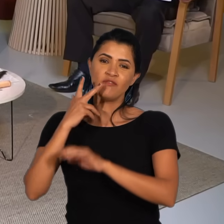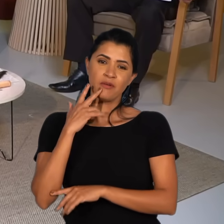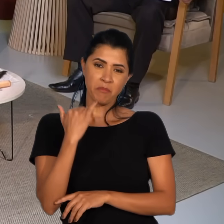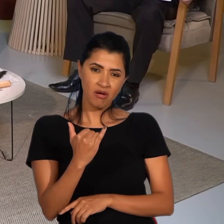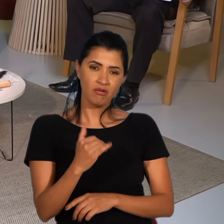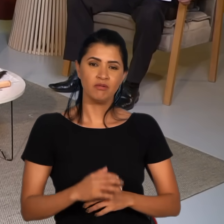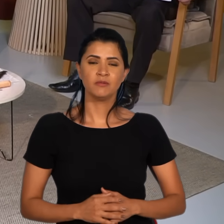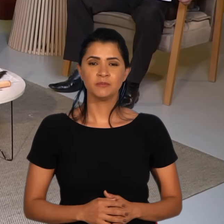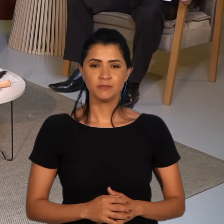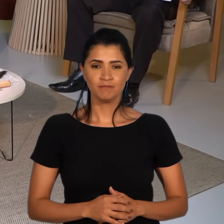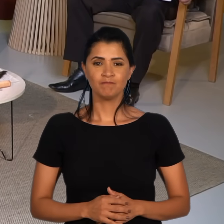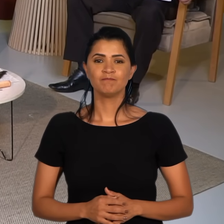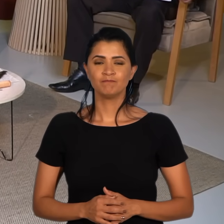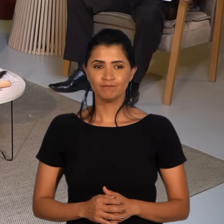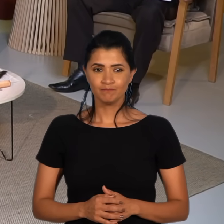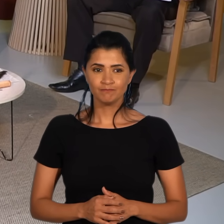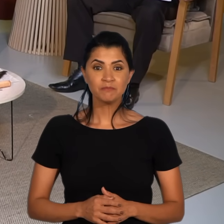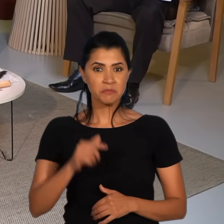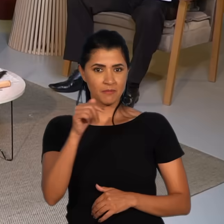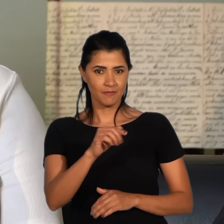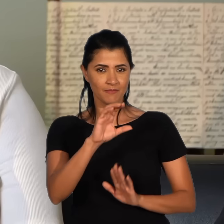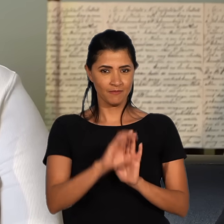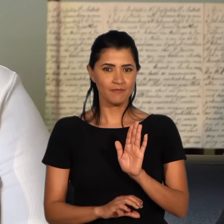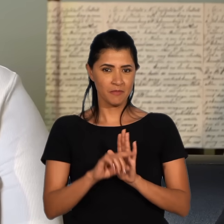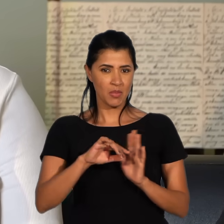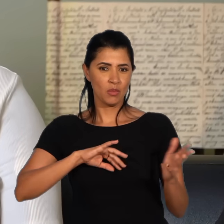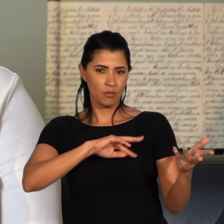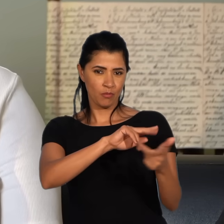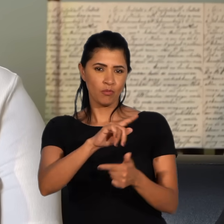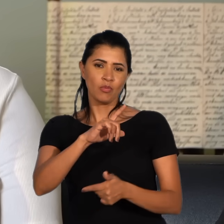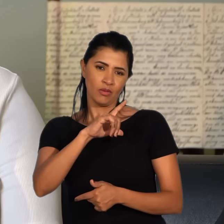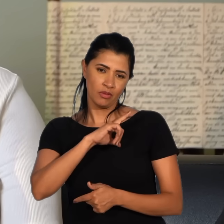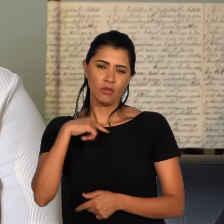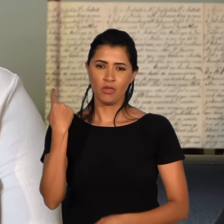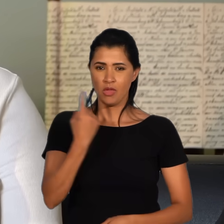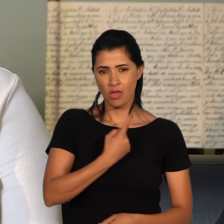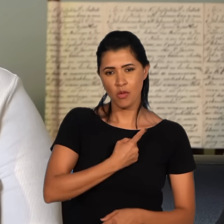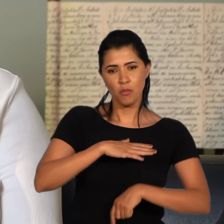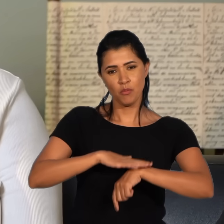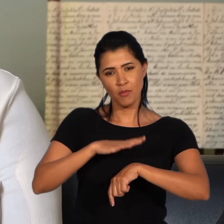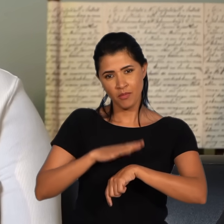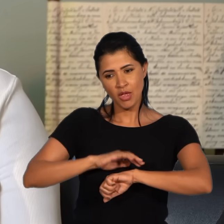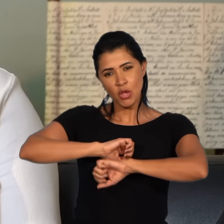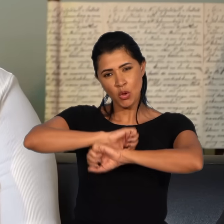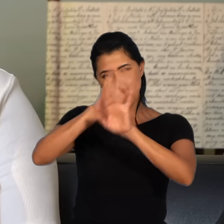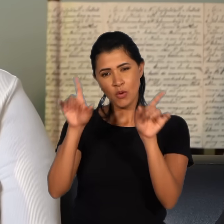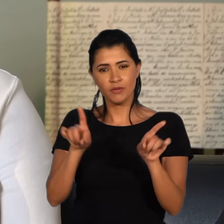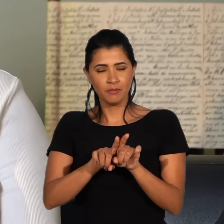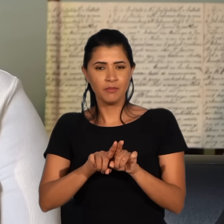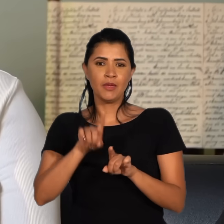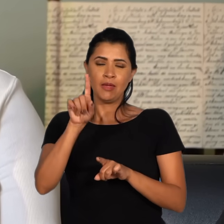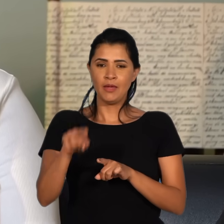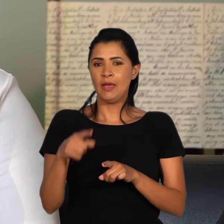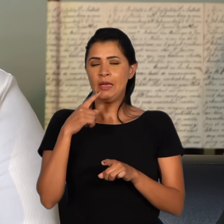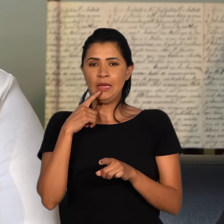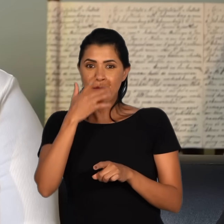a tii a ti eh aqui no aqui nesse mundo nós temos os nossos pequenos momentos de glória também né